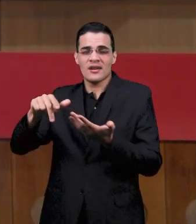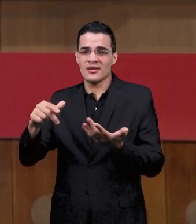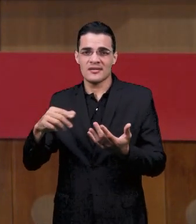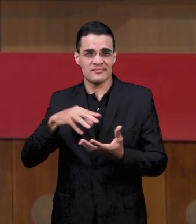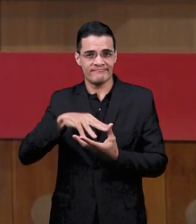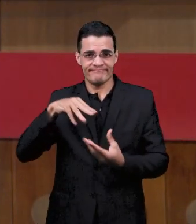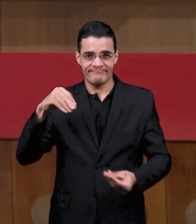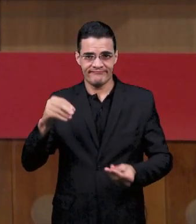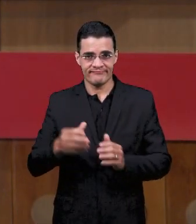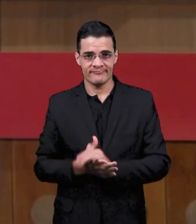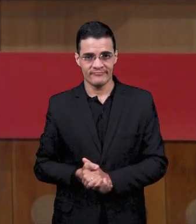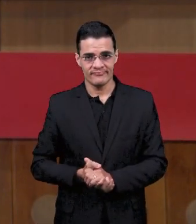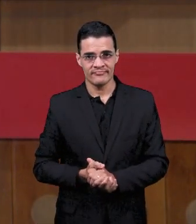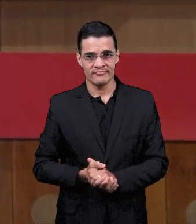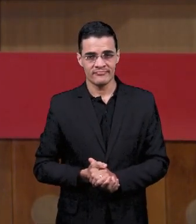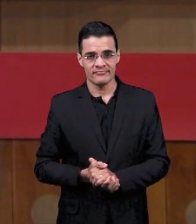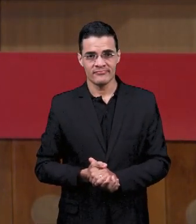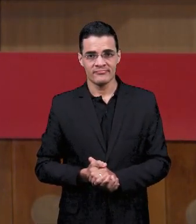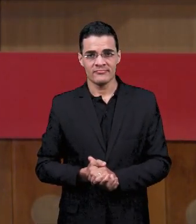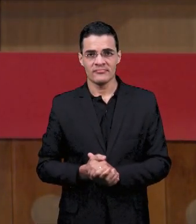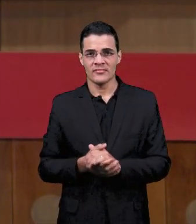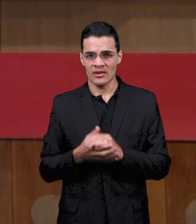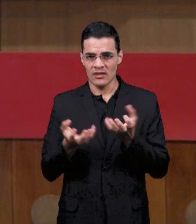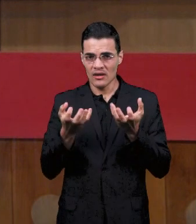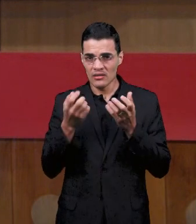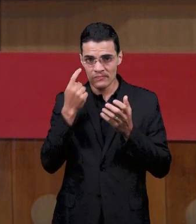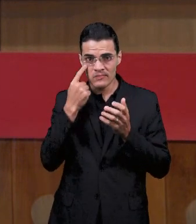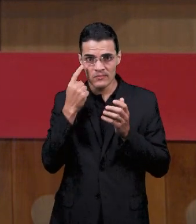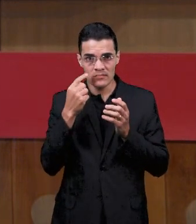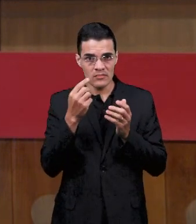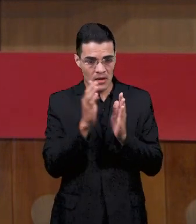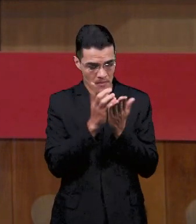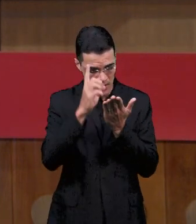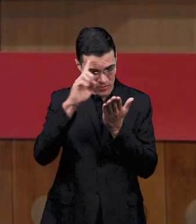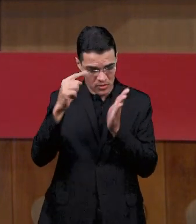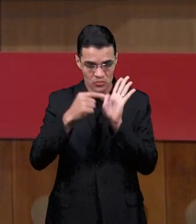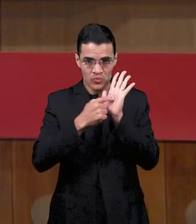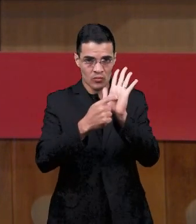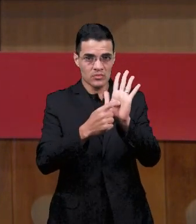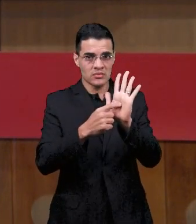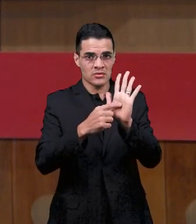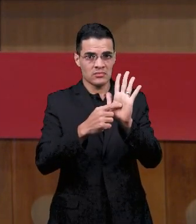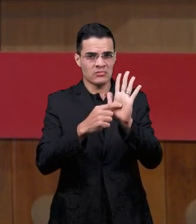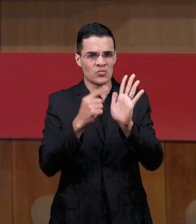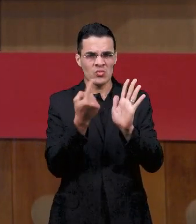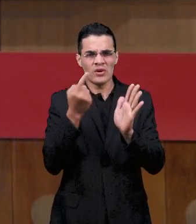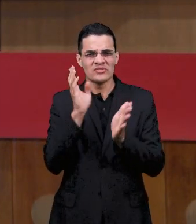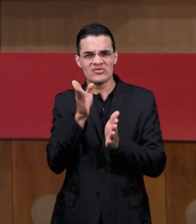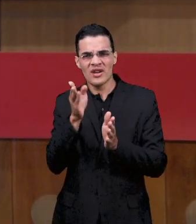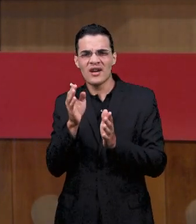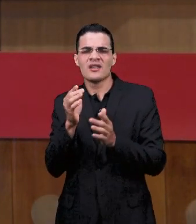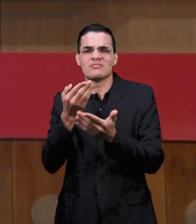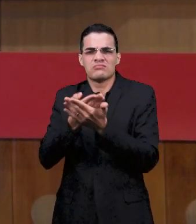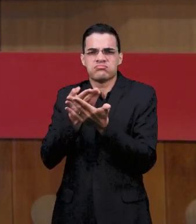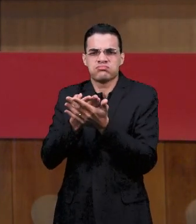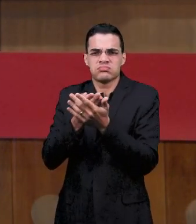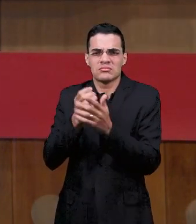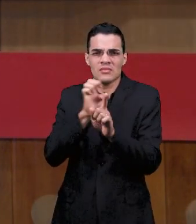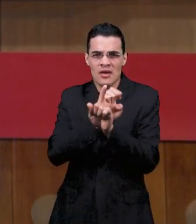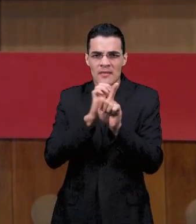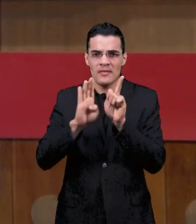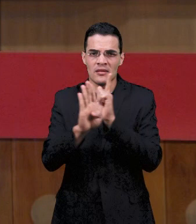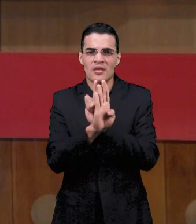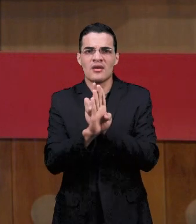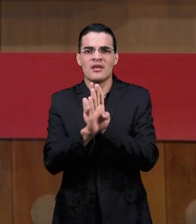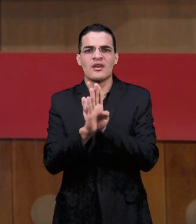Vamos na palavra. Estudamos na escola bíblica dominical E Salomão é tipo do